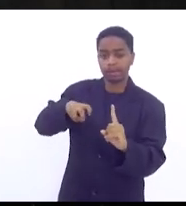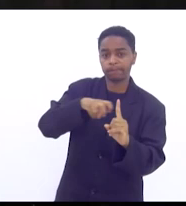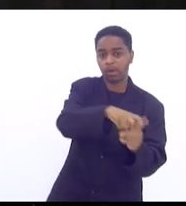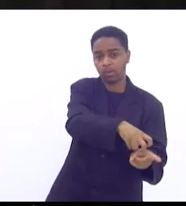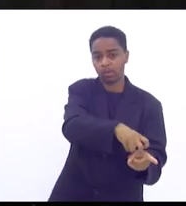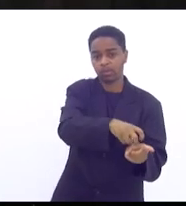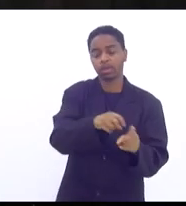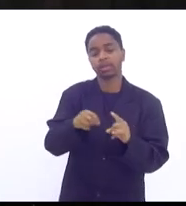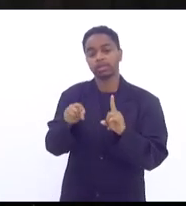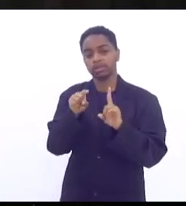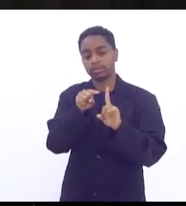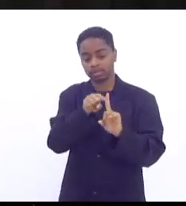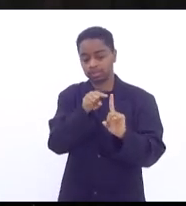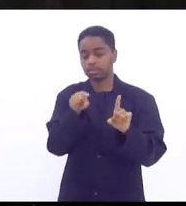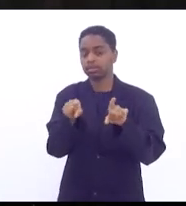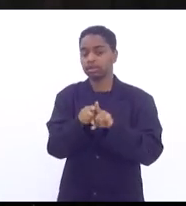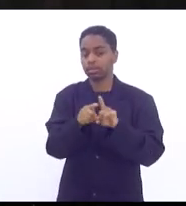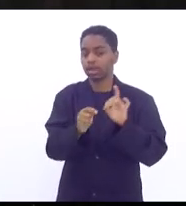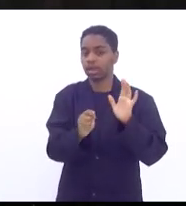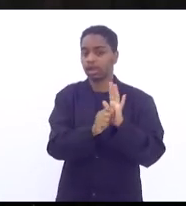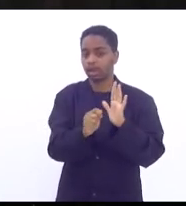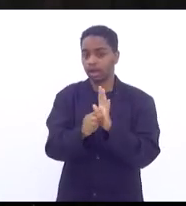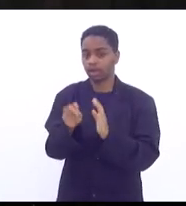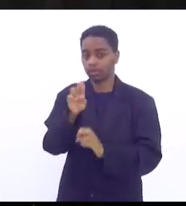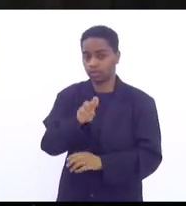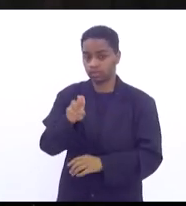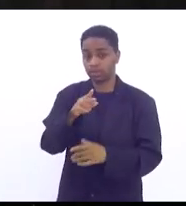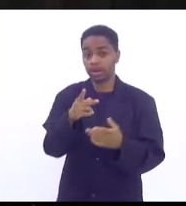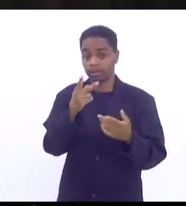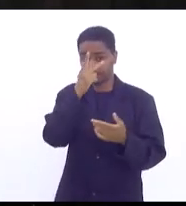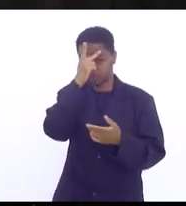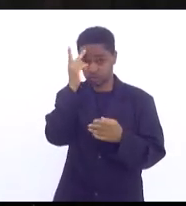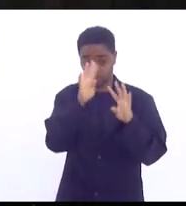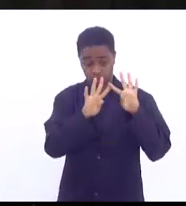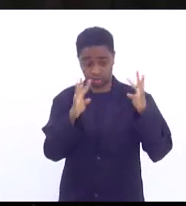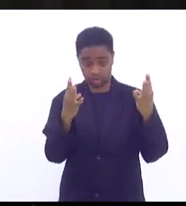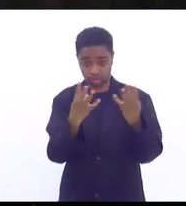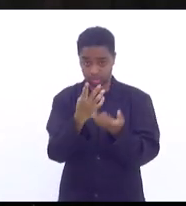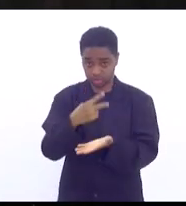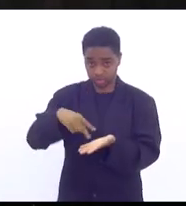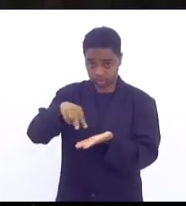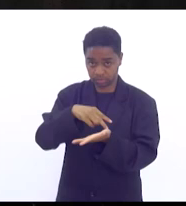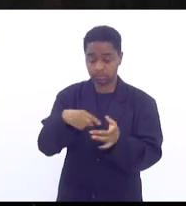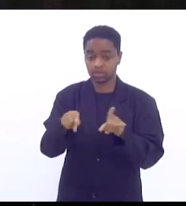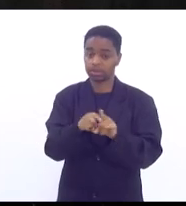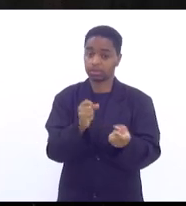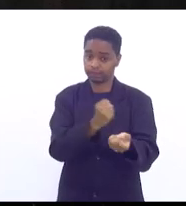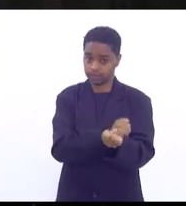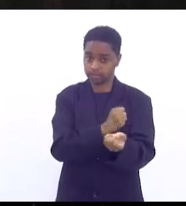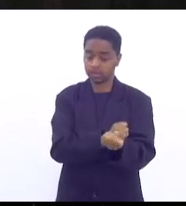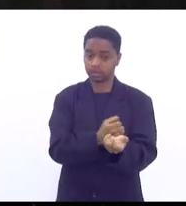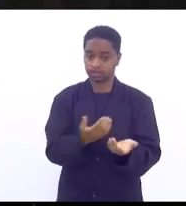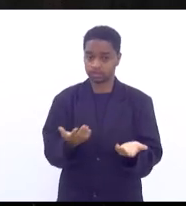cracudo. E as pessoas que dançavam eram pessoas viciadas também, cracudas.